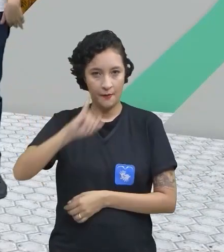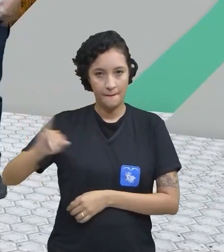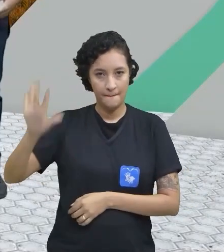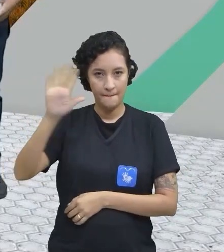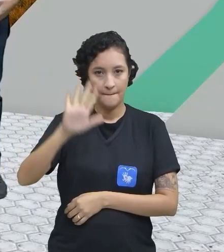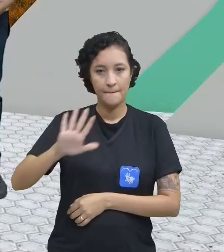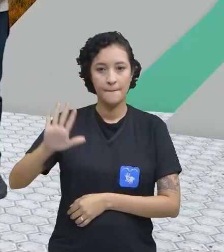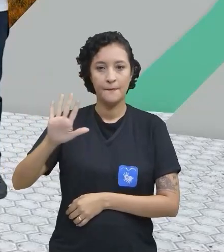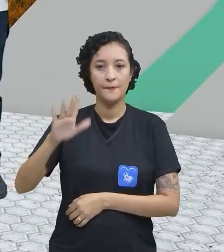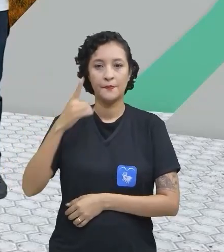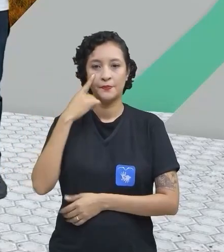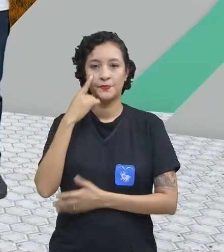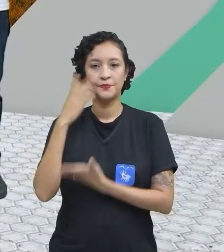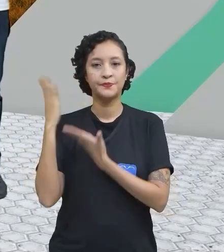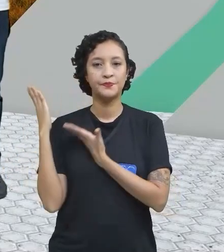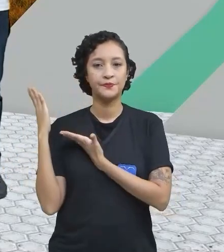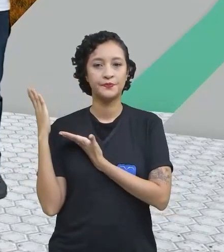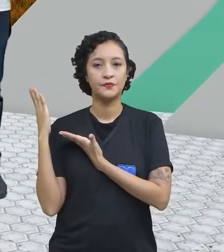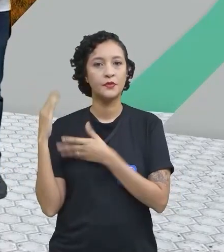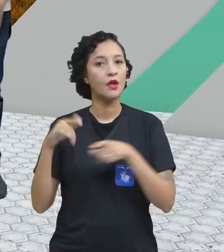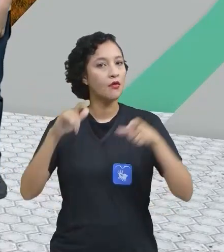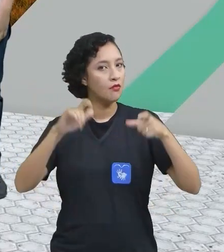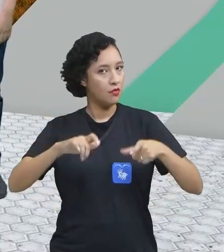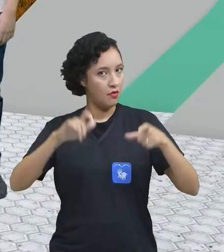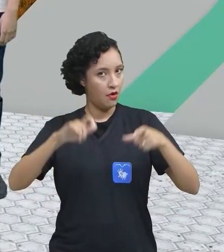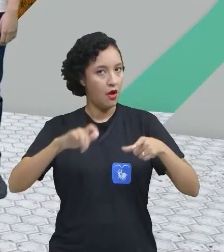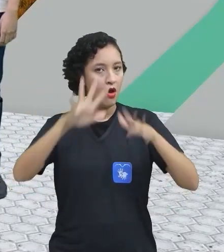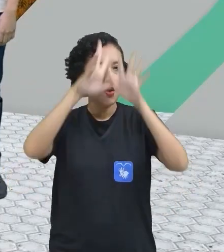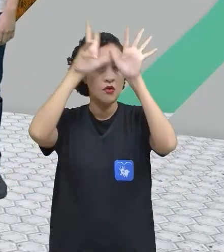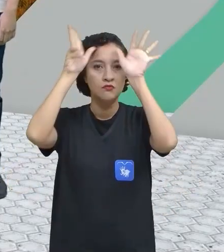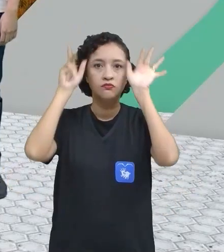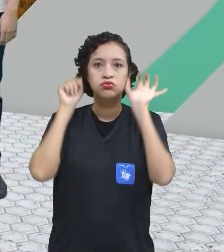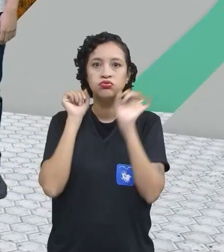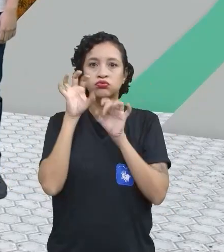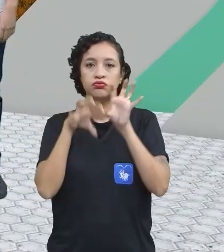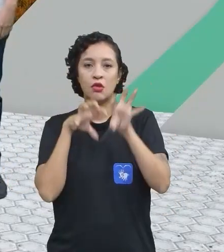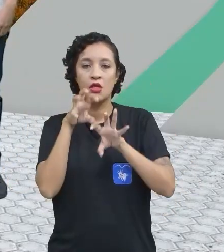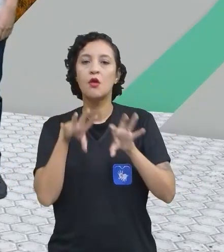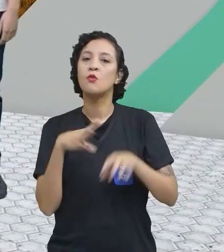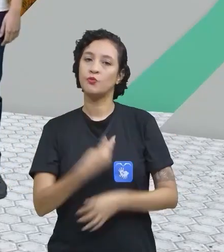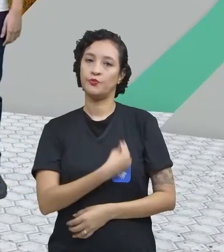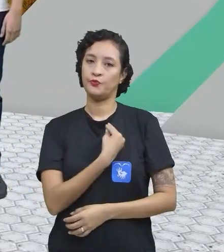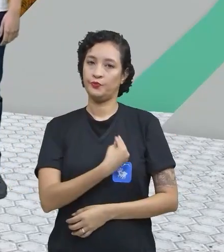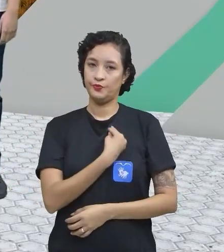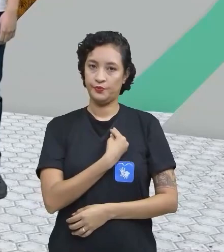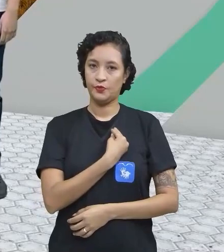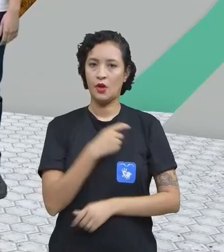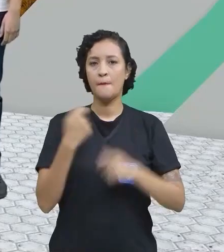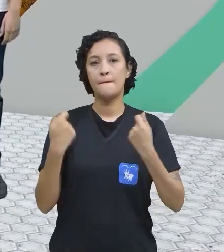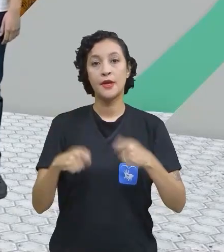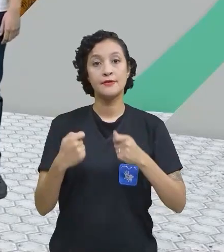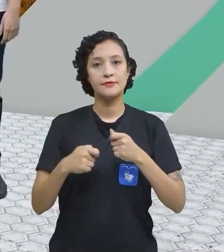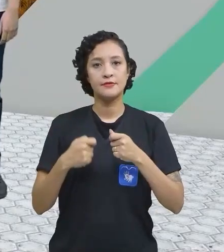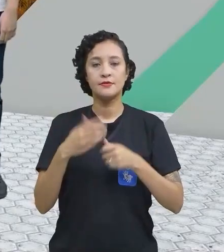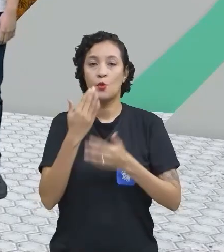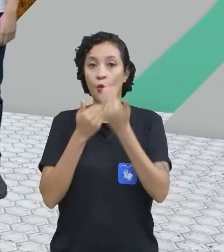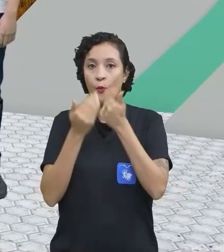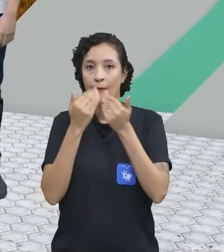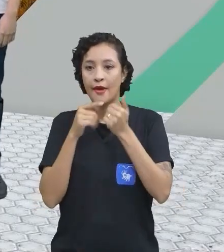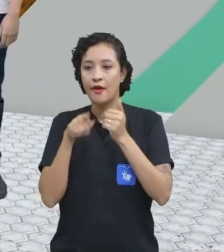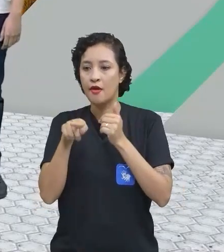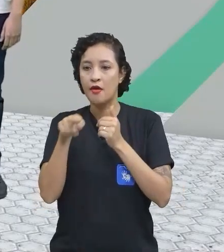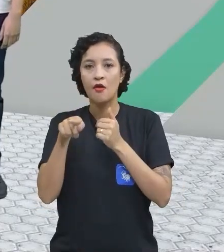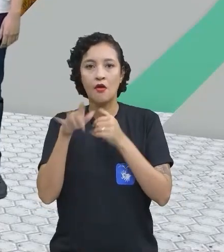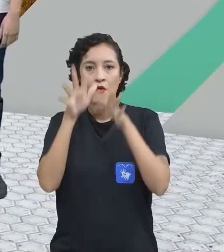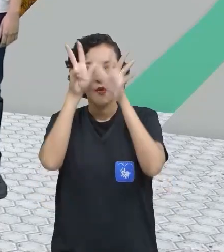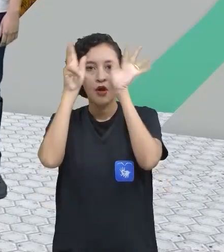é o lugar onde o leão vive, ele precisa de um ecossistema, ele precisa se alimentar de outros animais. Então, para isso, ele